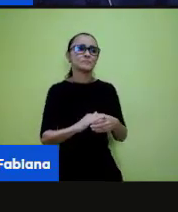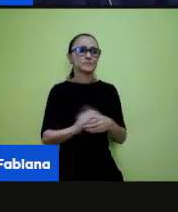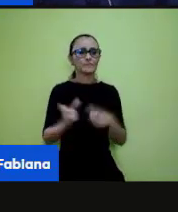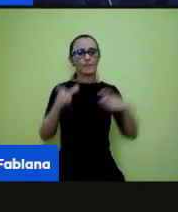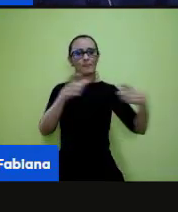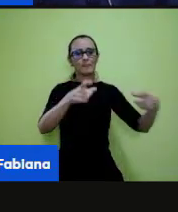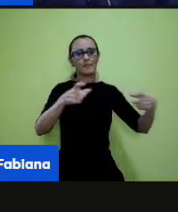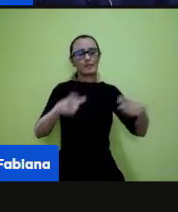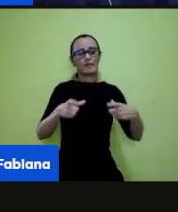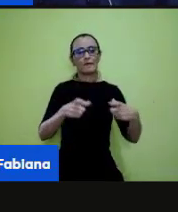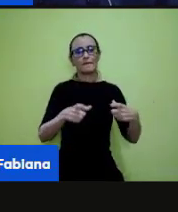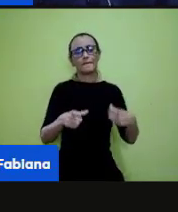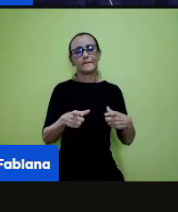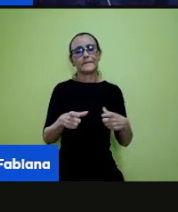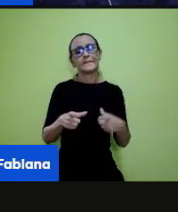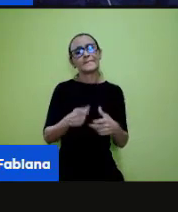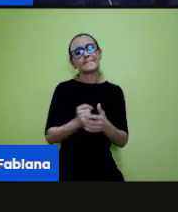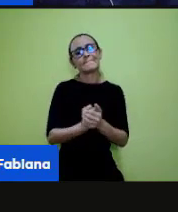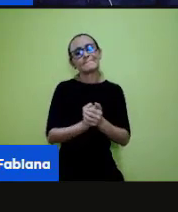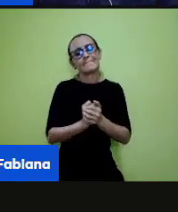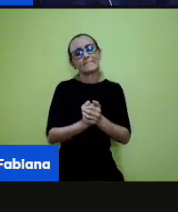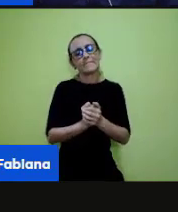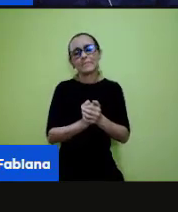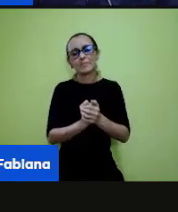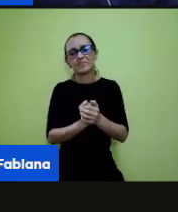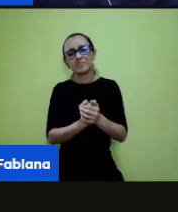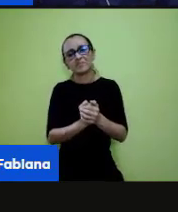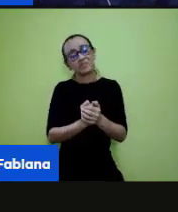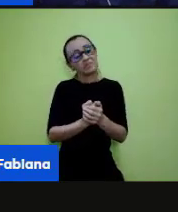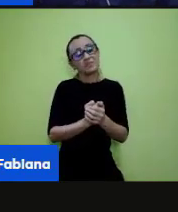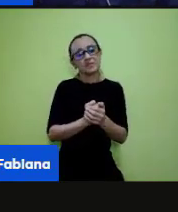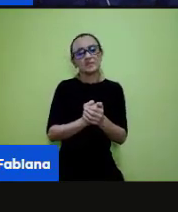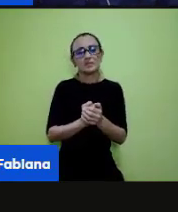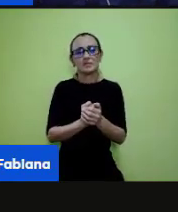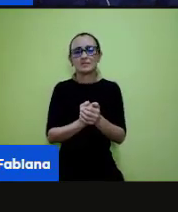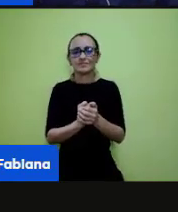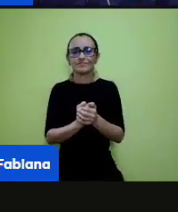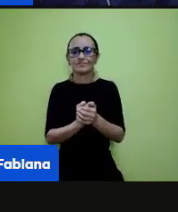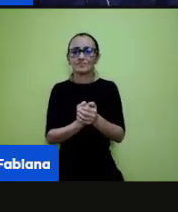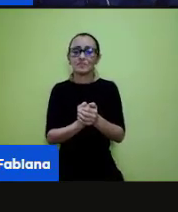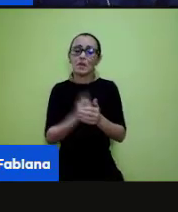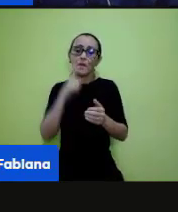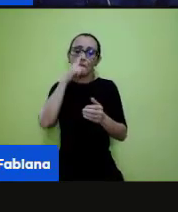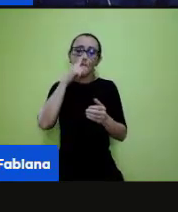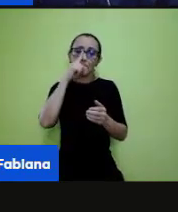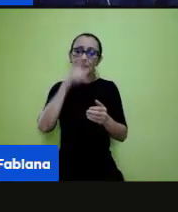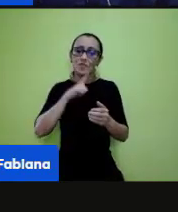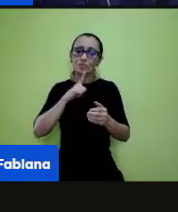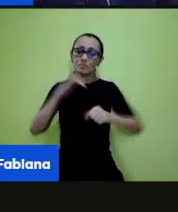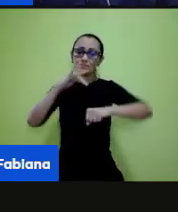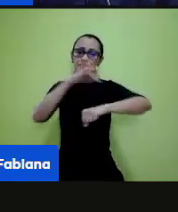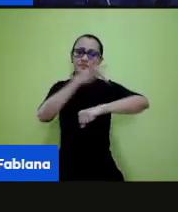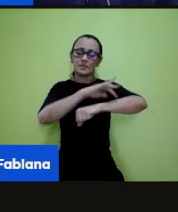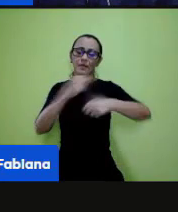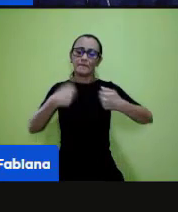local de destinação ou que reserve água nesse local, ele deve ter a